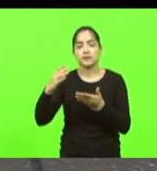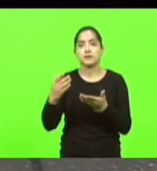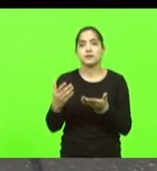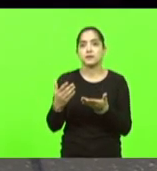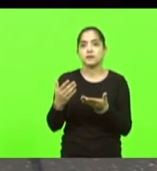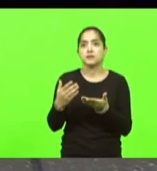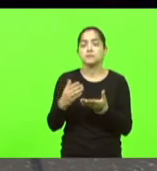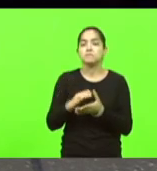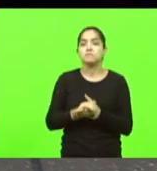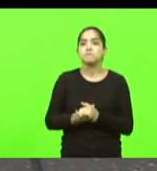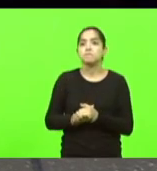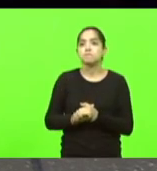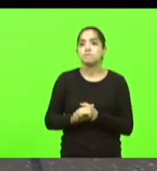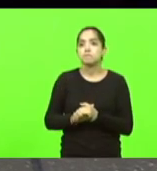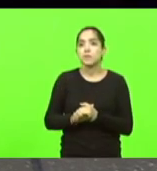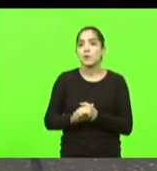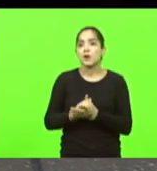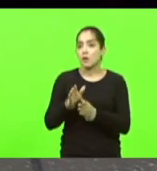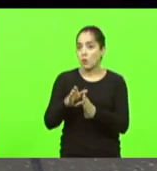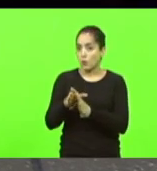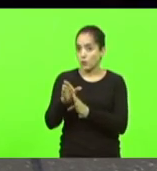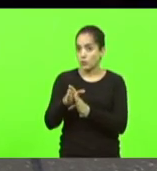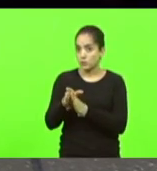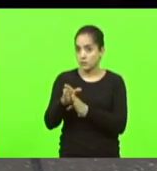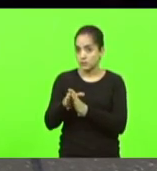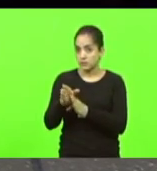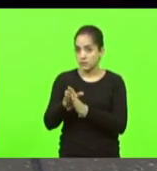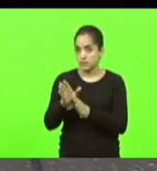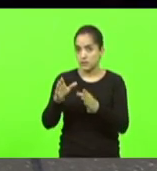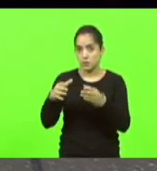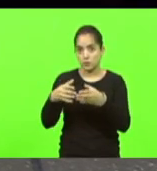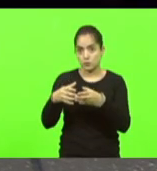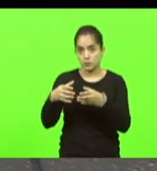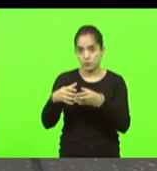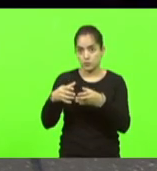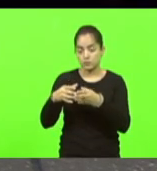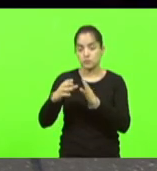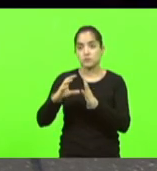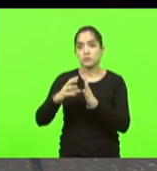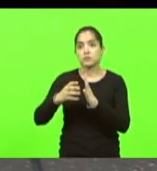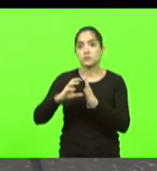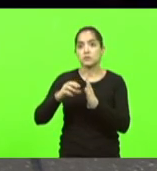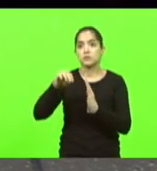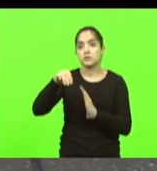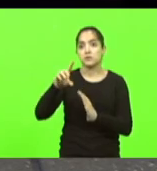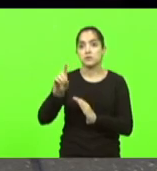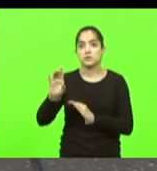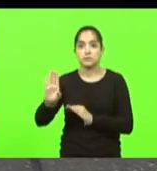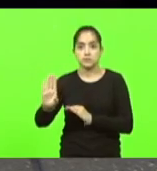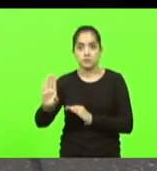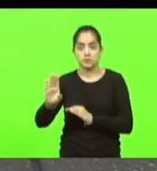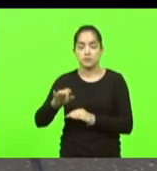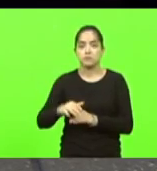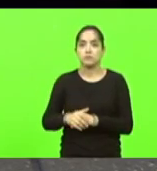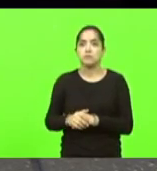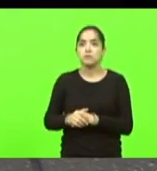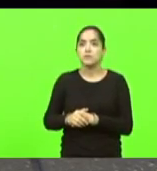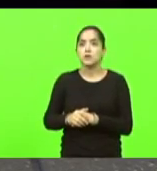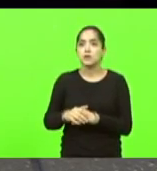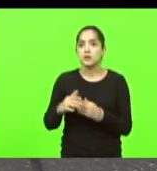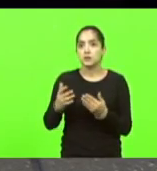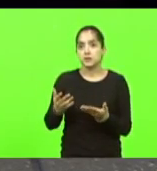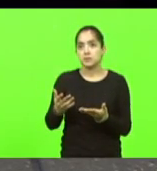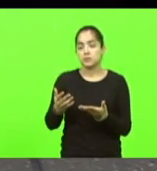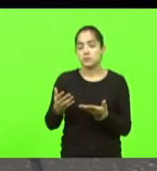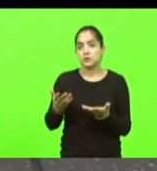quero orientar a bancada do MDB até porque